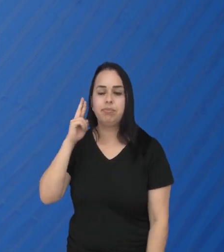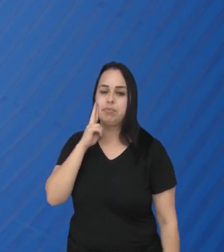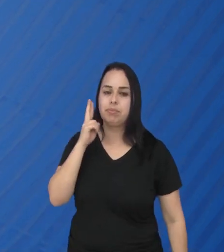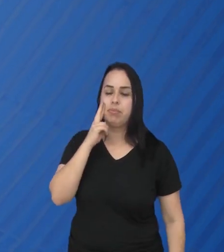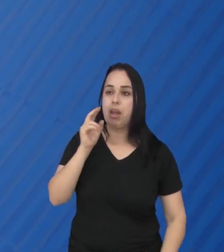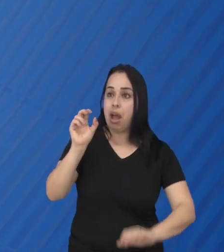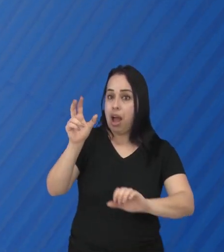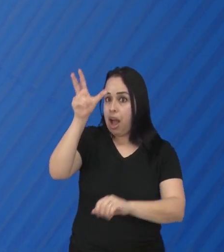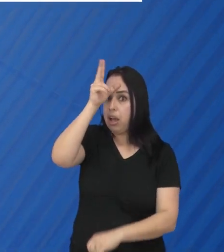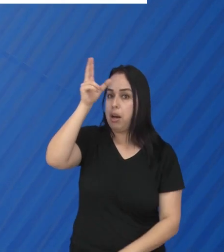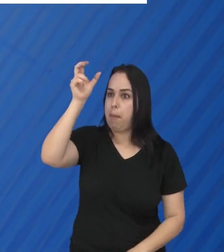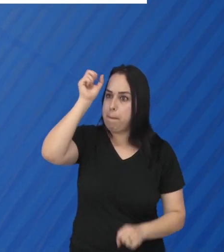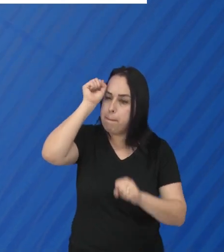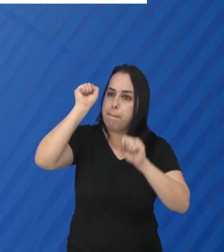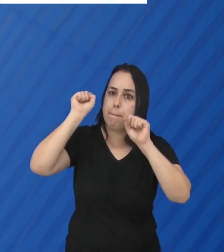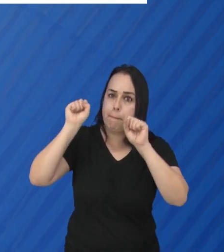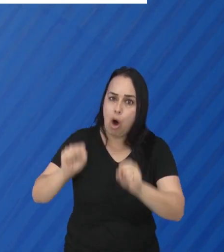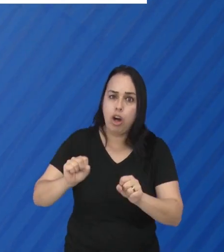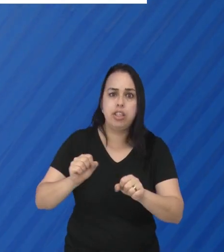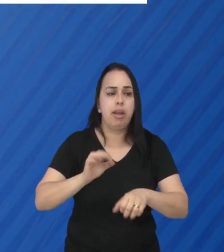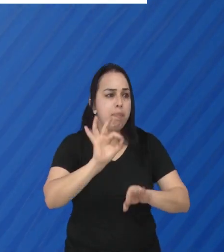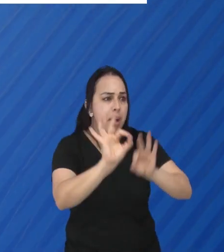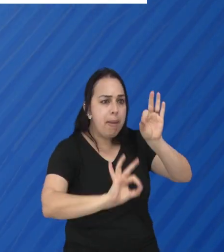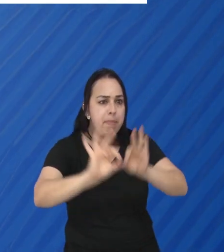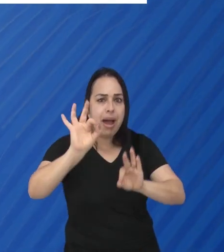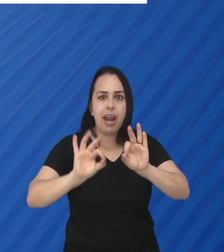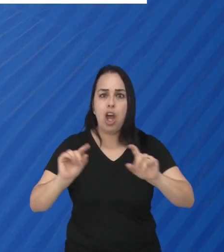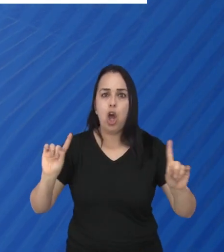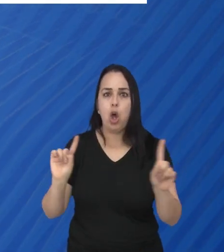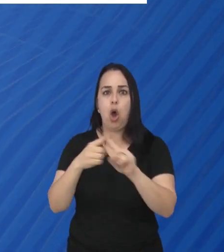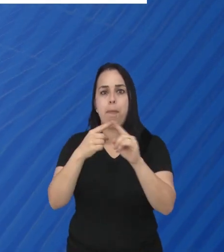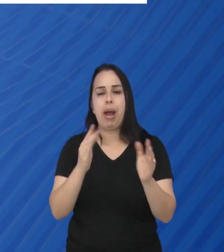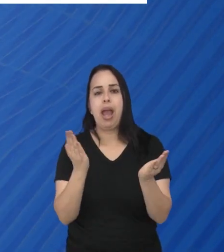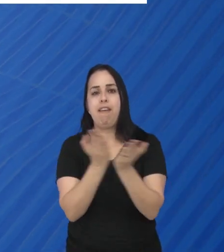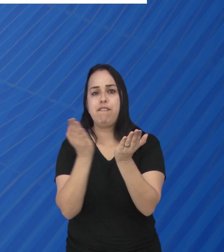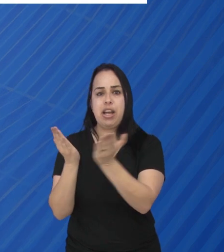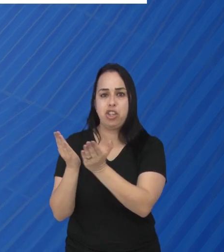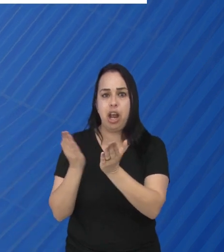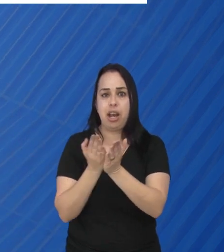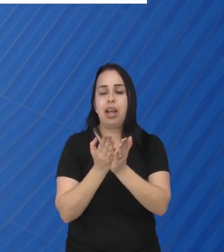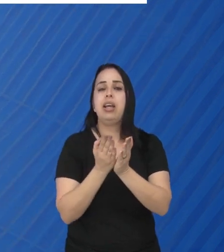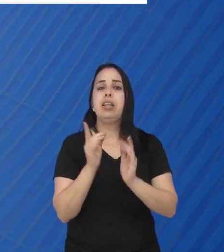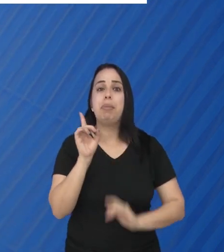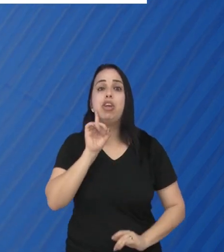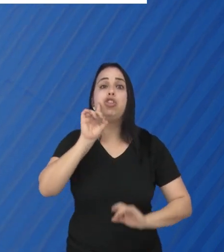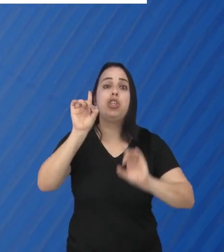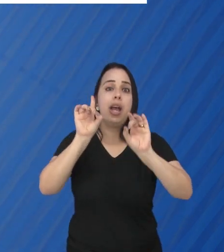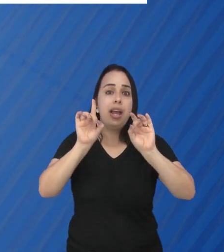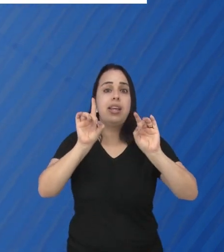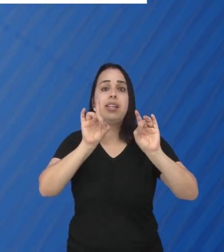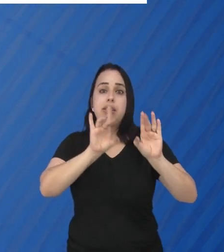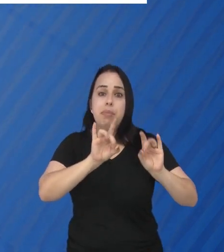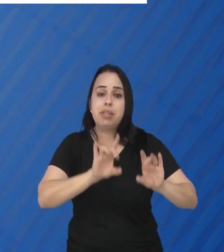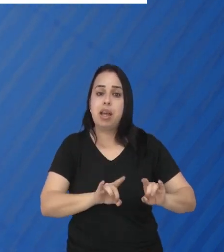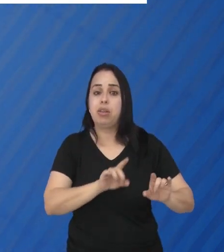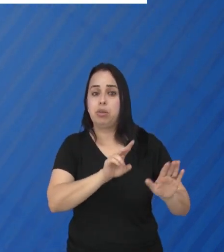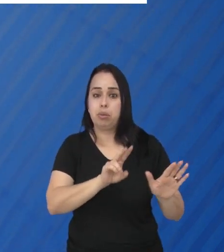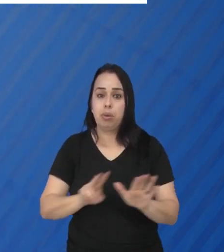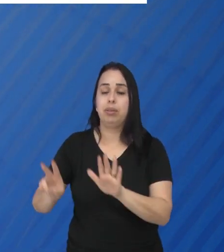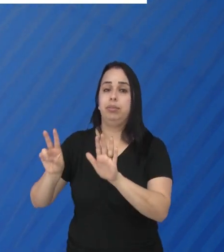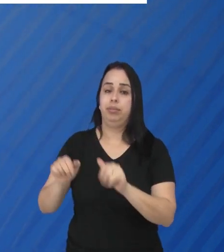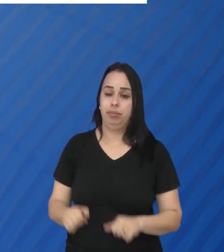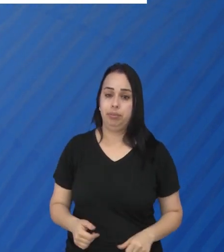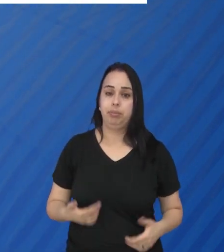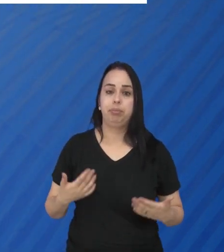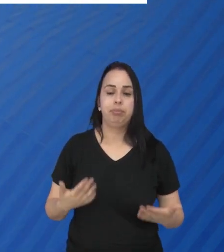que autoriza a Prefeitura a incluir a Copa Evangélica de Futebol Amador no calendário de competições anuais da cidade.